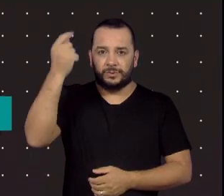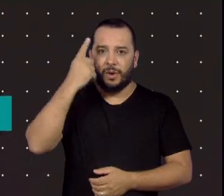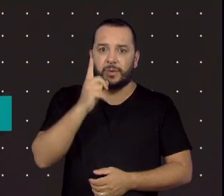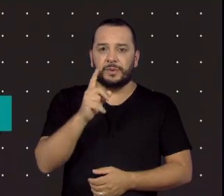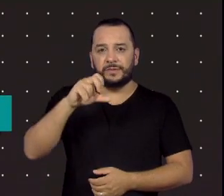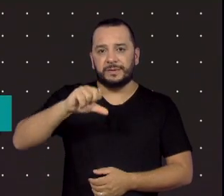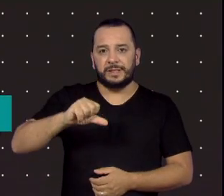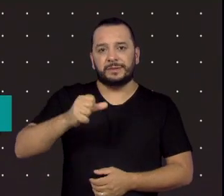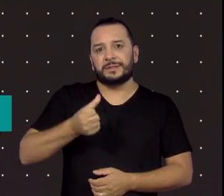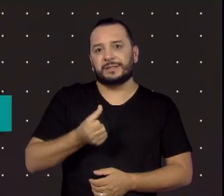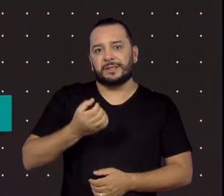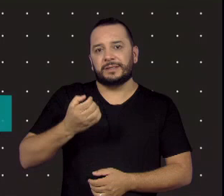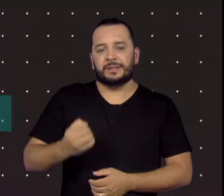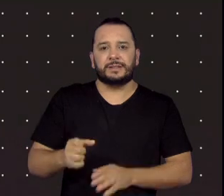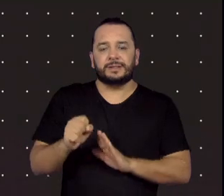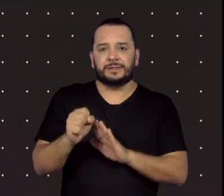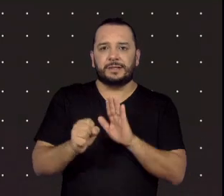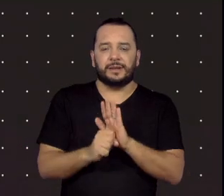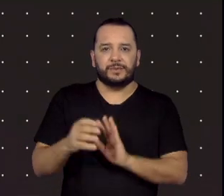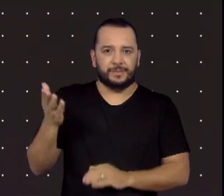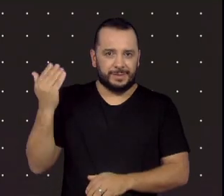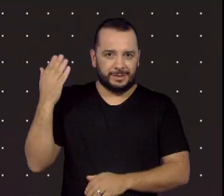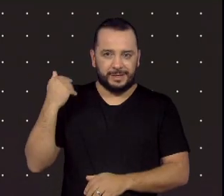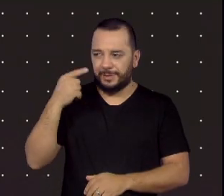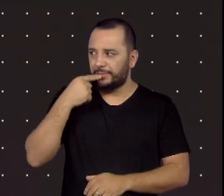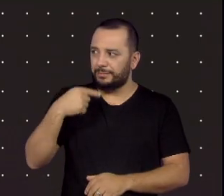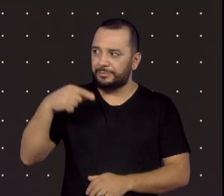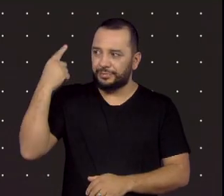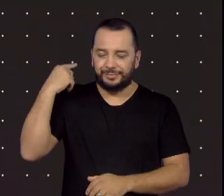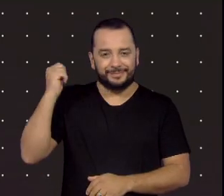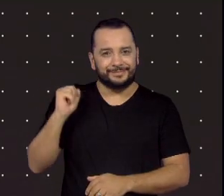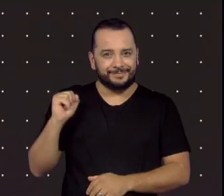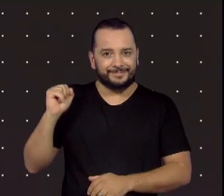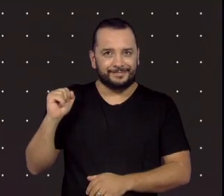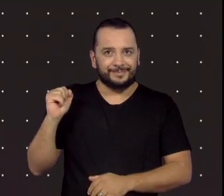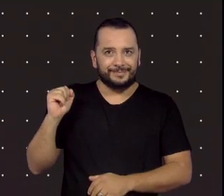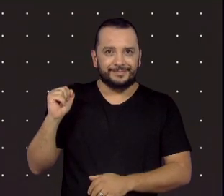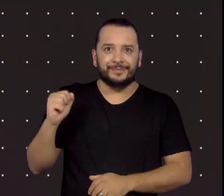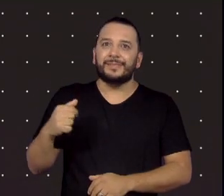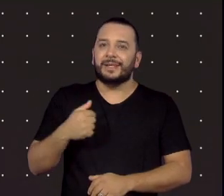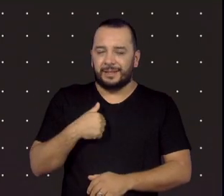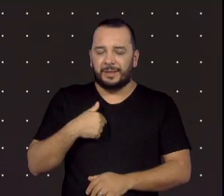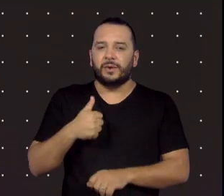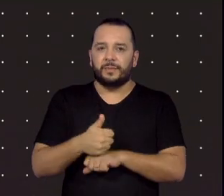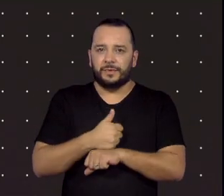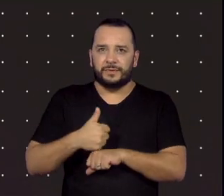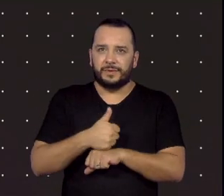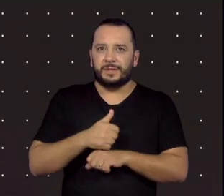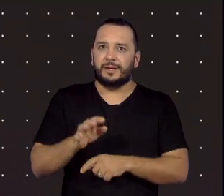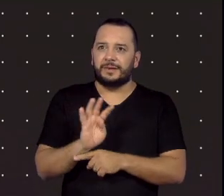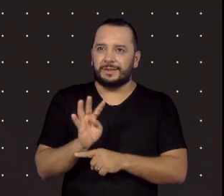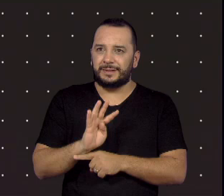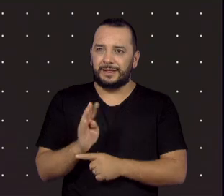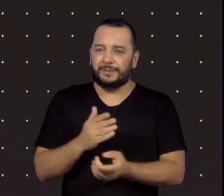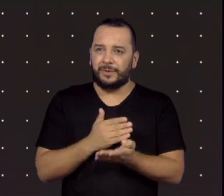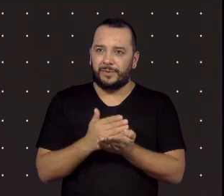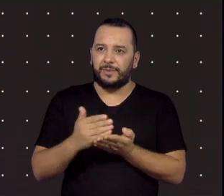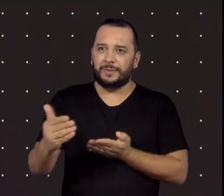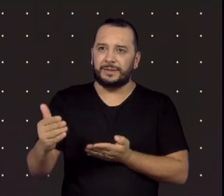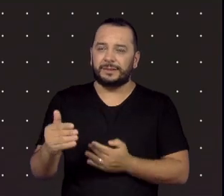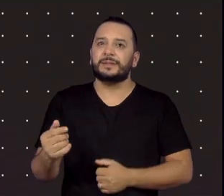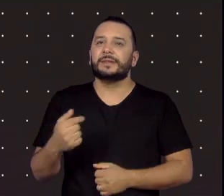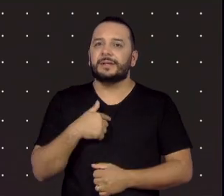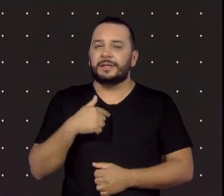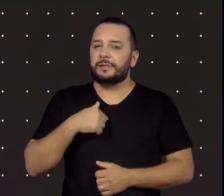século passado, ontem, digamos assim, eu era um cineasta iniciante, queria fazer meu